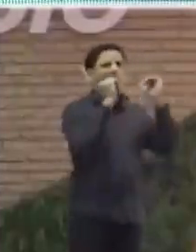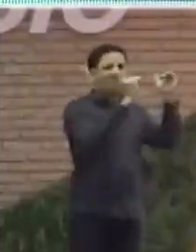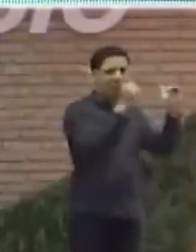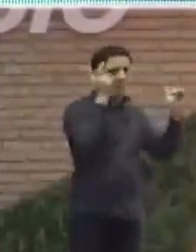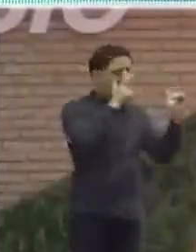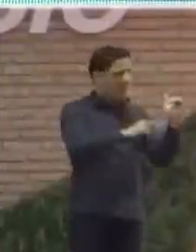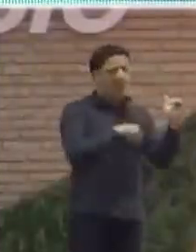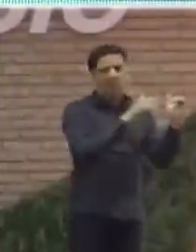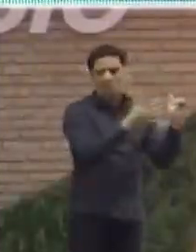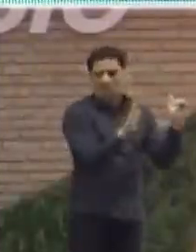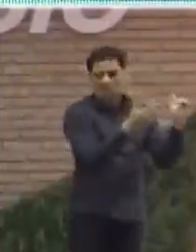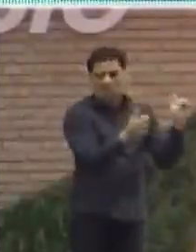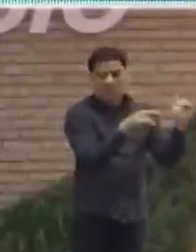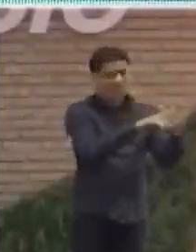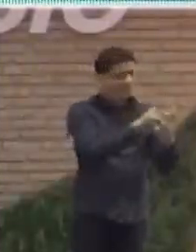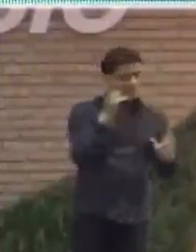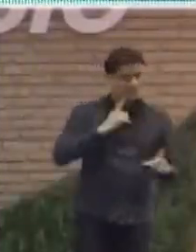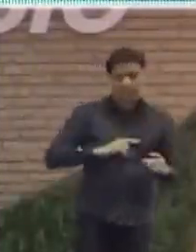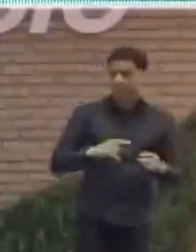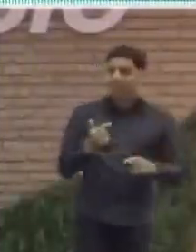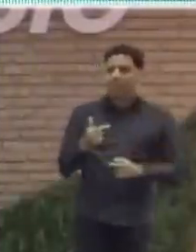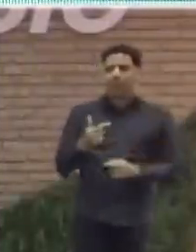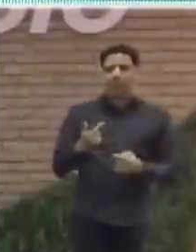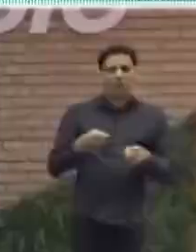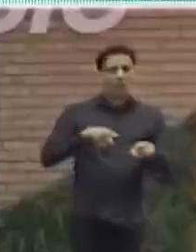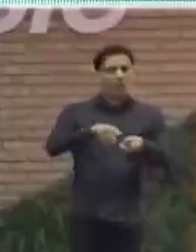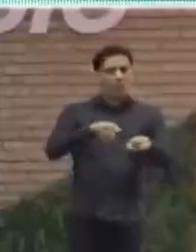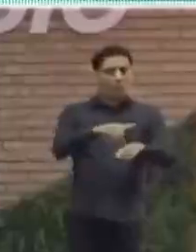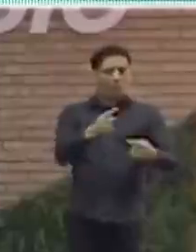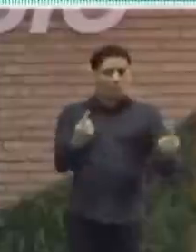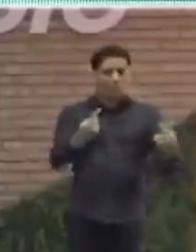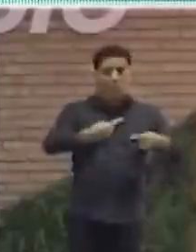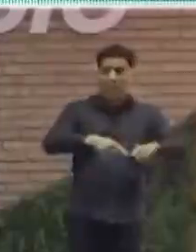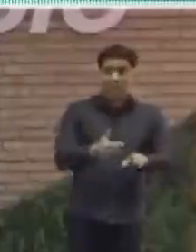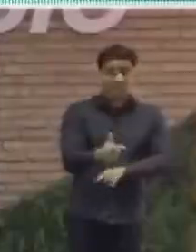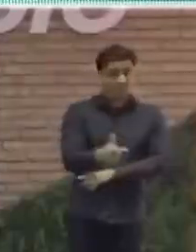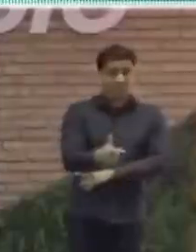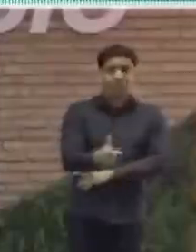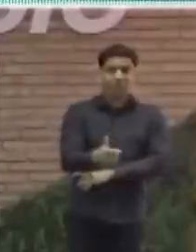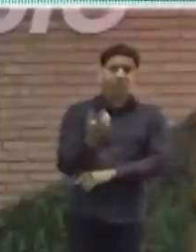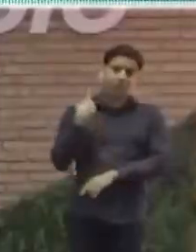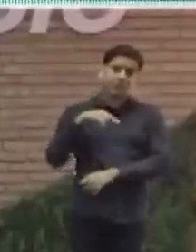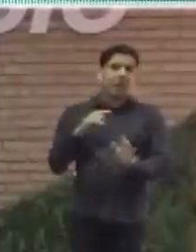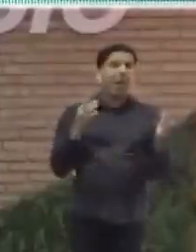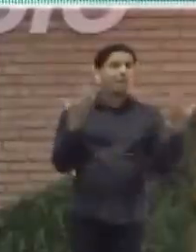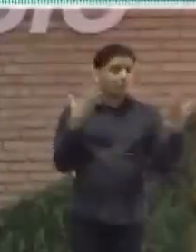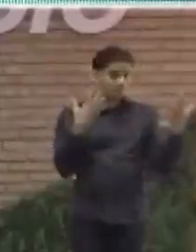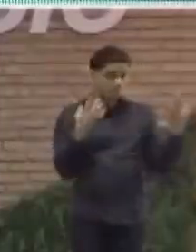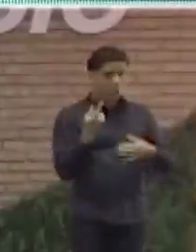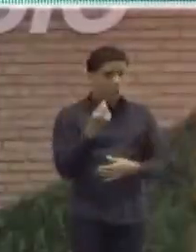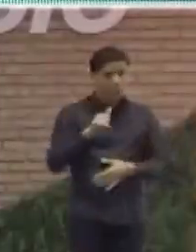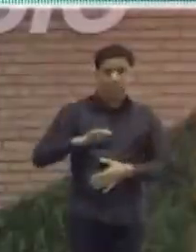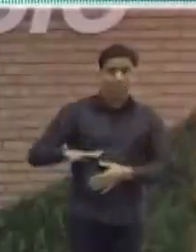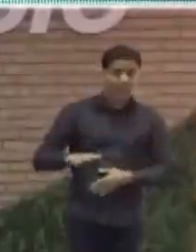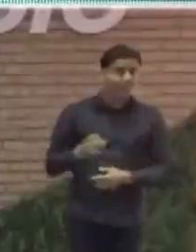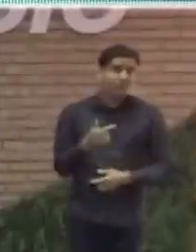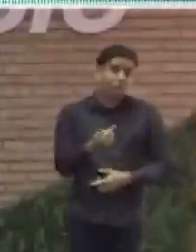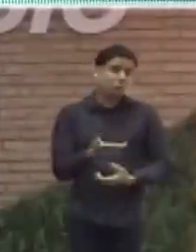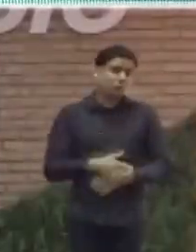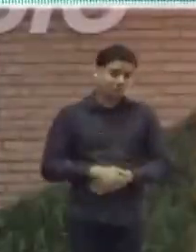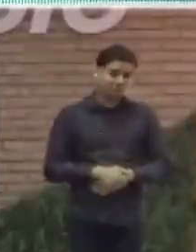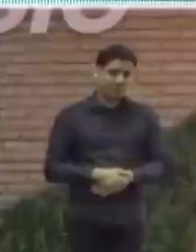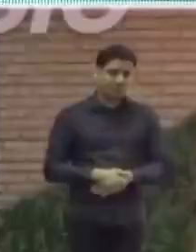e encontrar concorrência, né, com a mão de obra disponível e barata. Esse